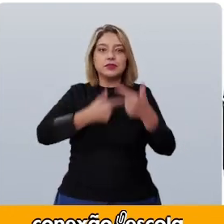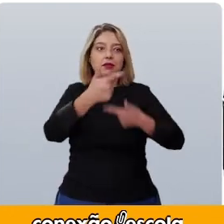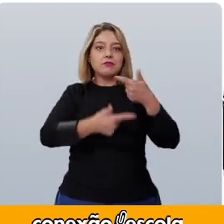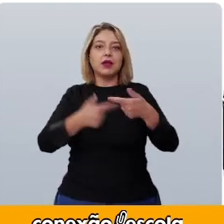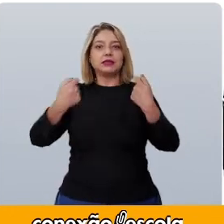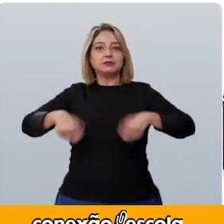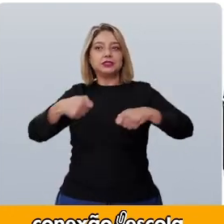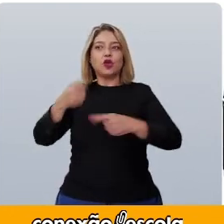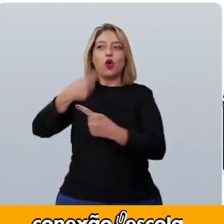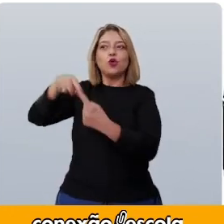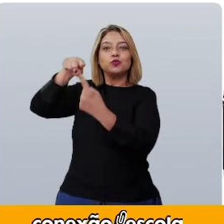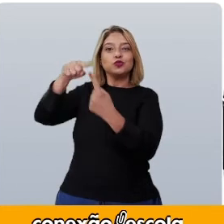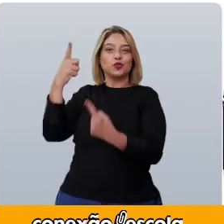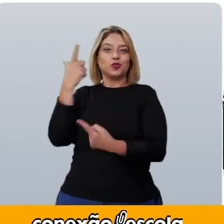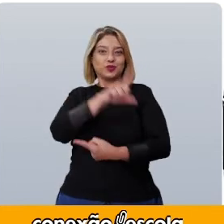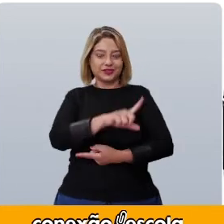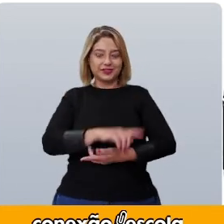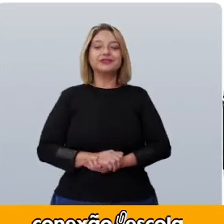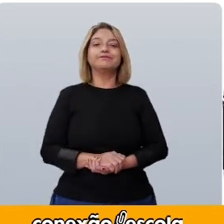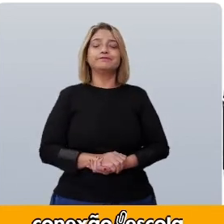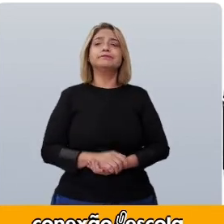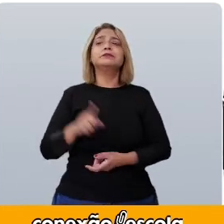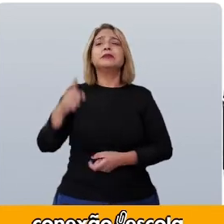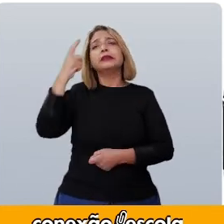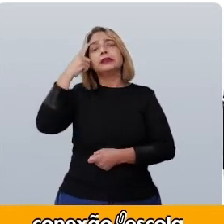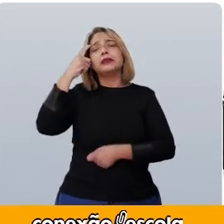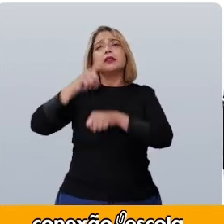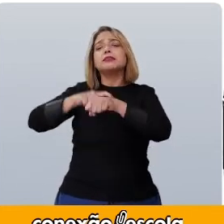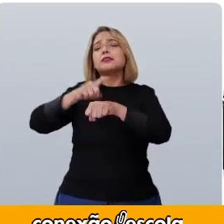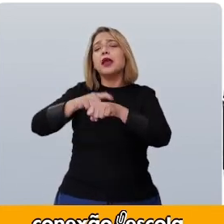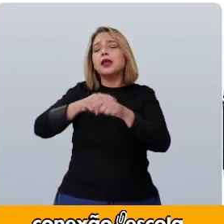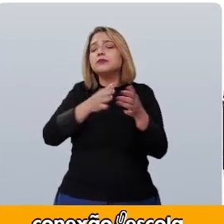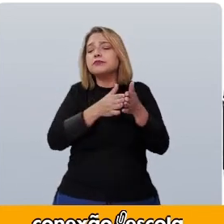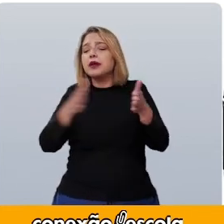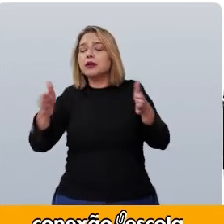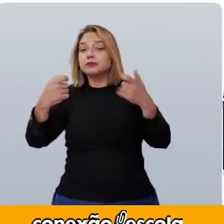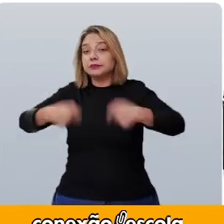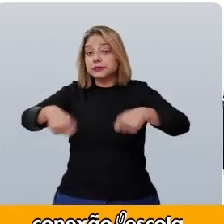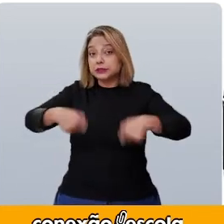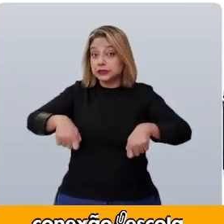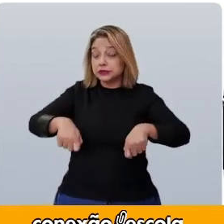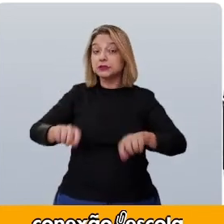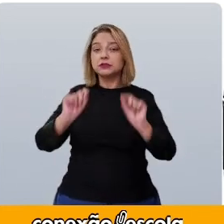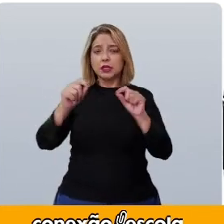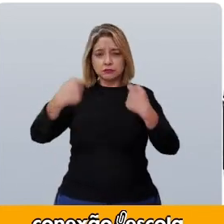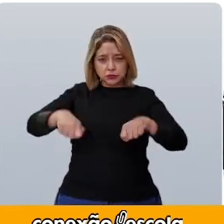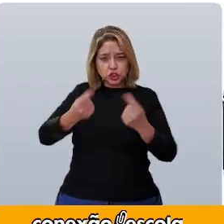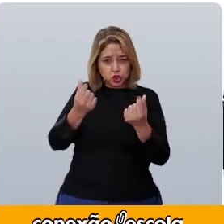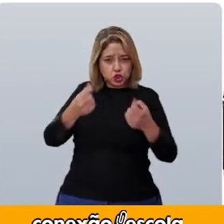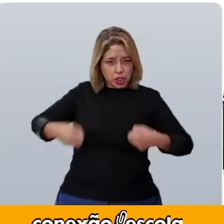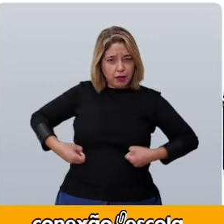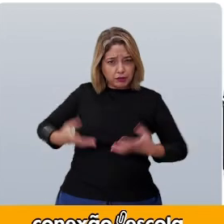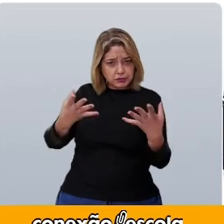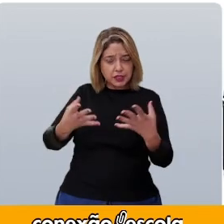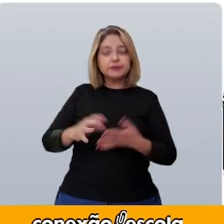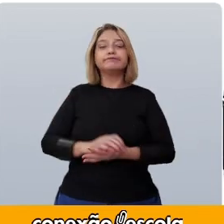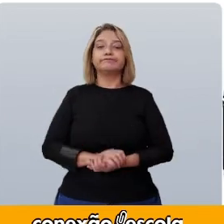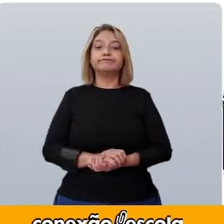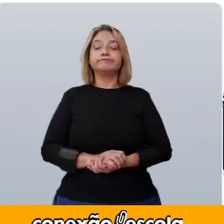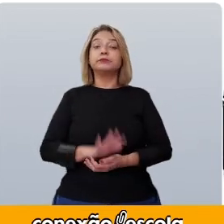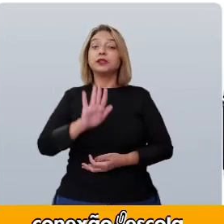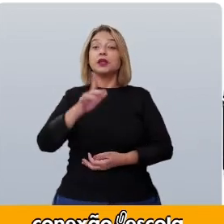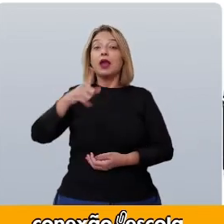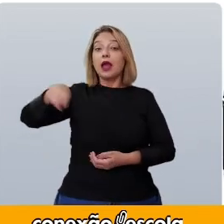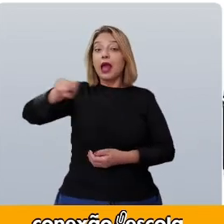objetivos. Quanto tempo você precisará? Vai custar dinheiro? Agora, talvez você se